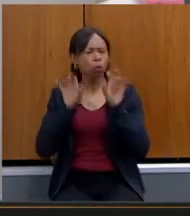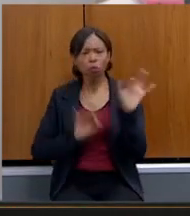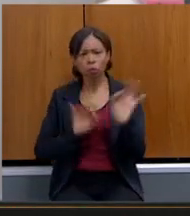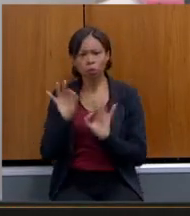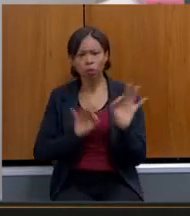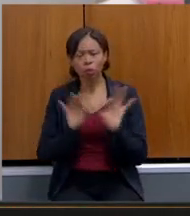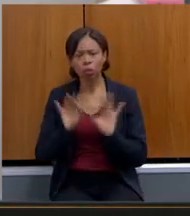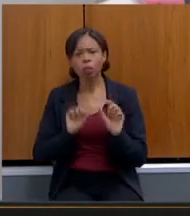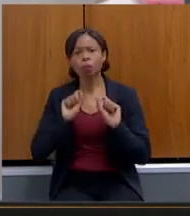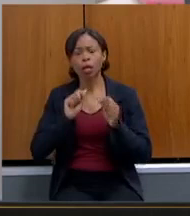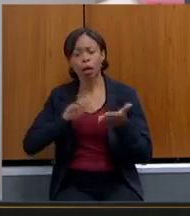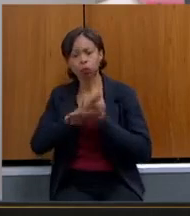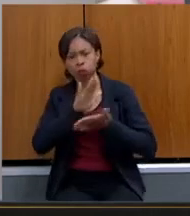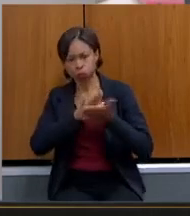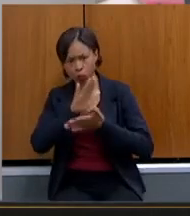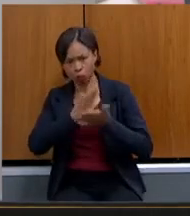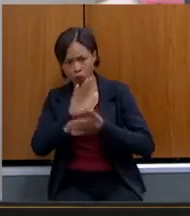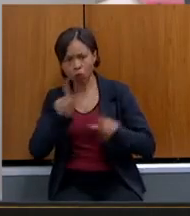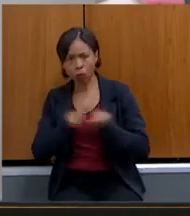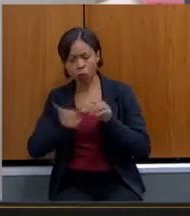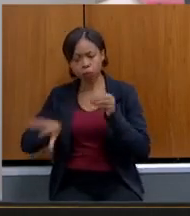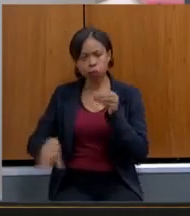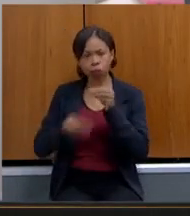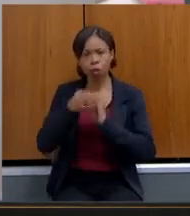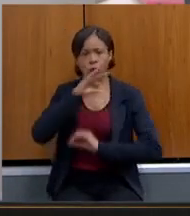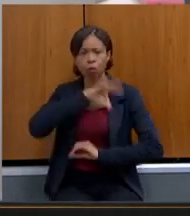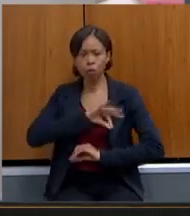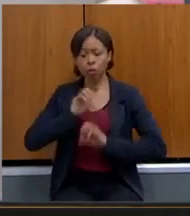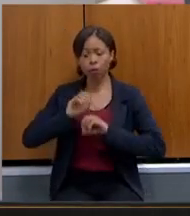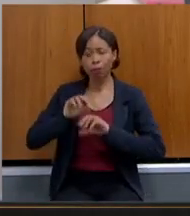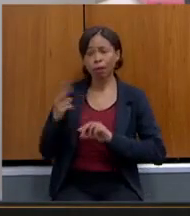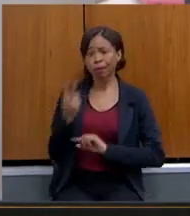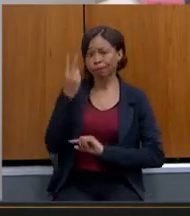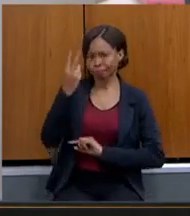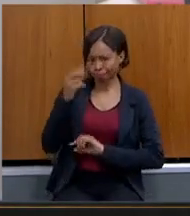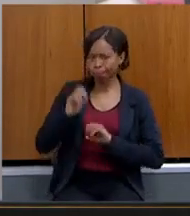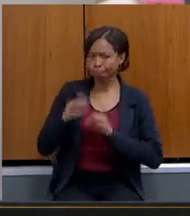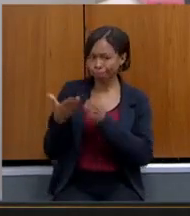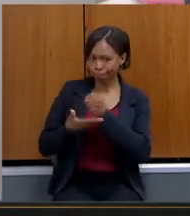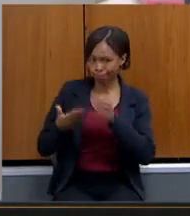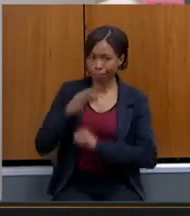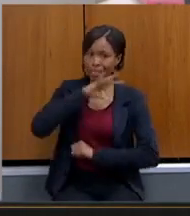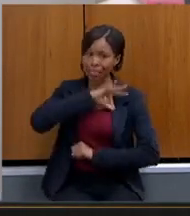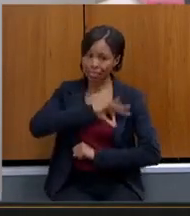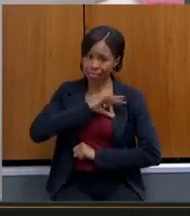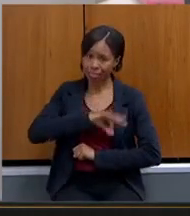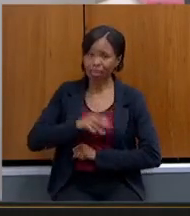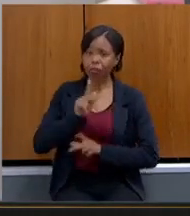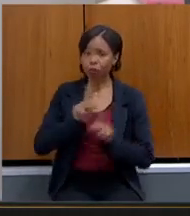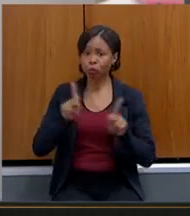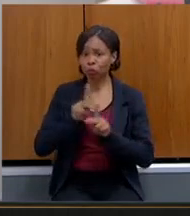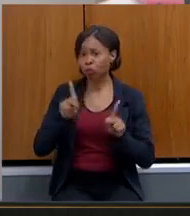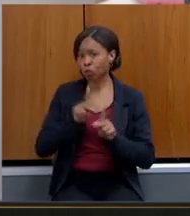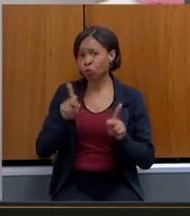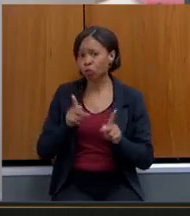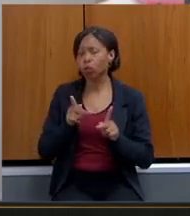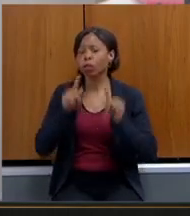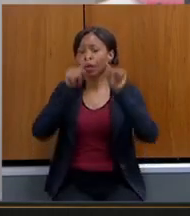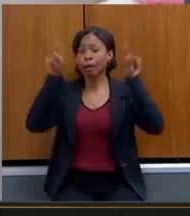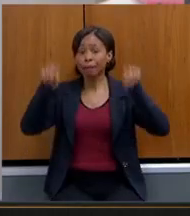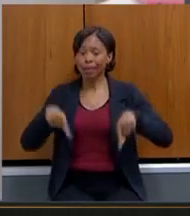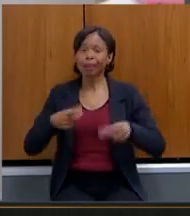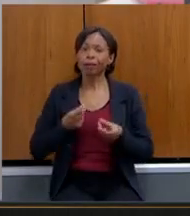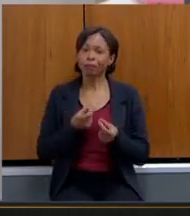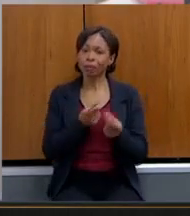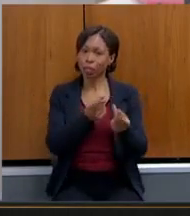planejamento para publicação implementação do adicional de valorização da Educação Básica e salários dos Servidores ocupantes do cargo de provimento efetivo